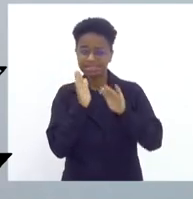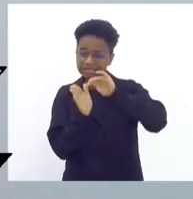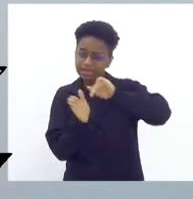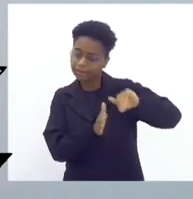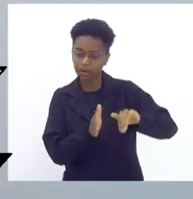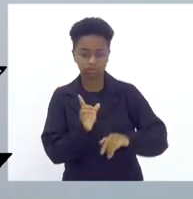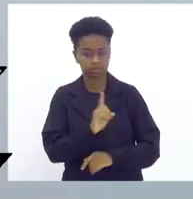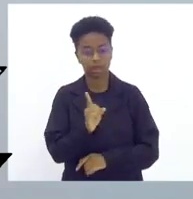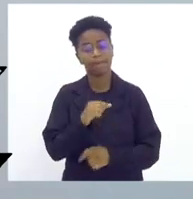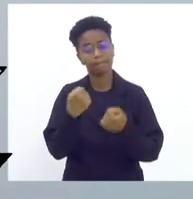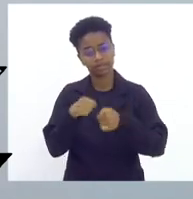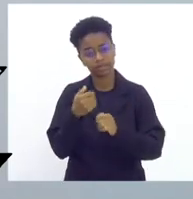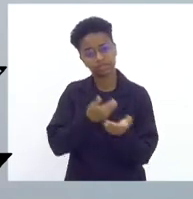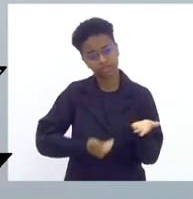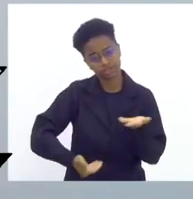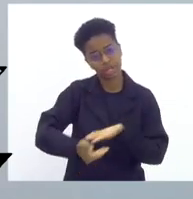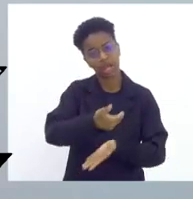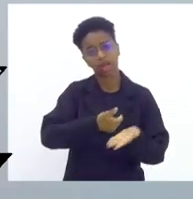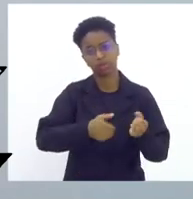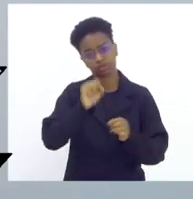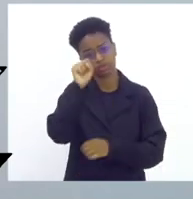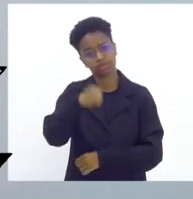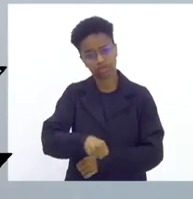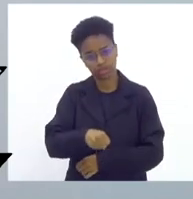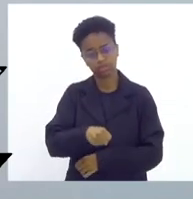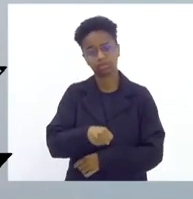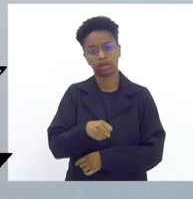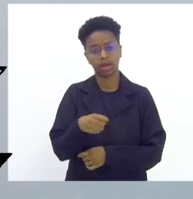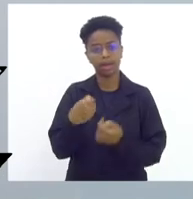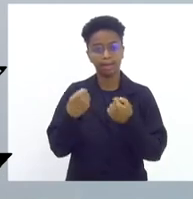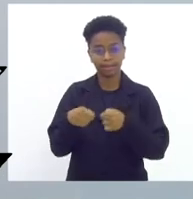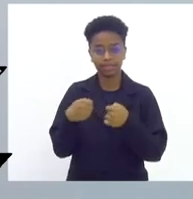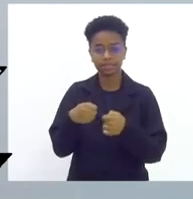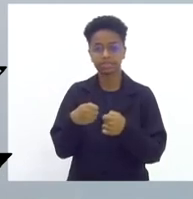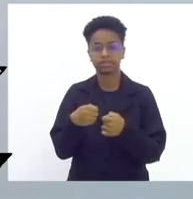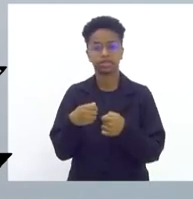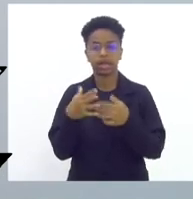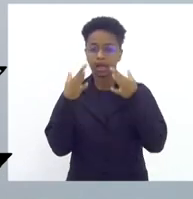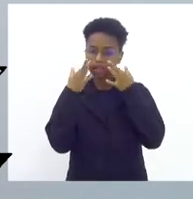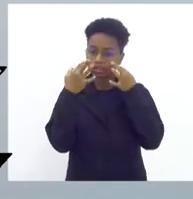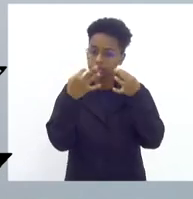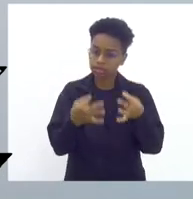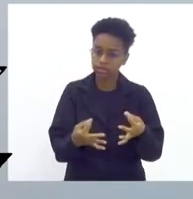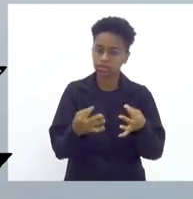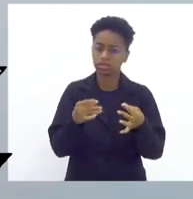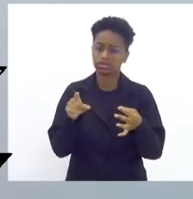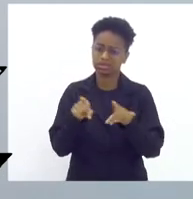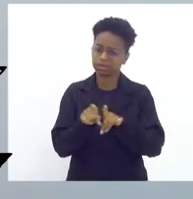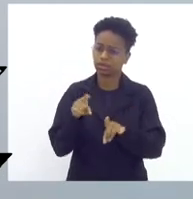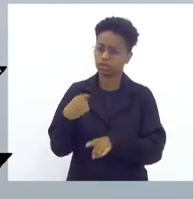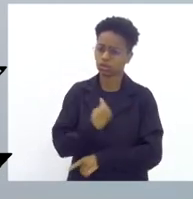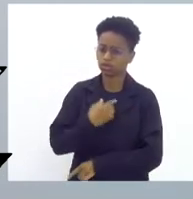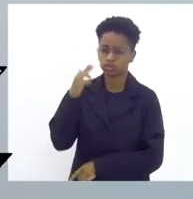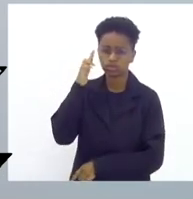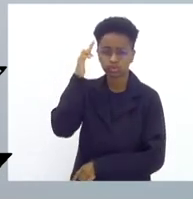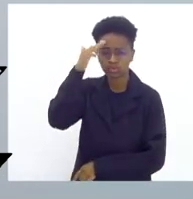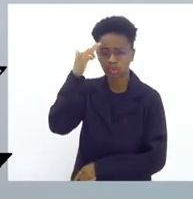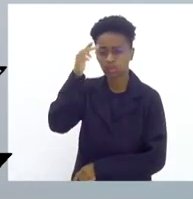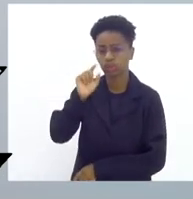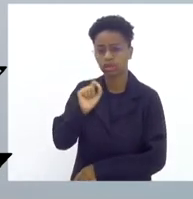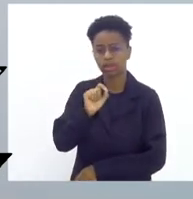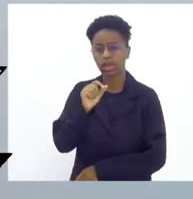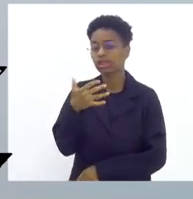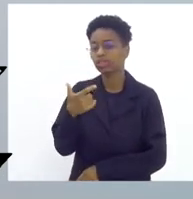precisa construir um diálogo interseccional né que aborde isso seria o nosso sonho que a gente não tivesse mais